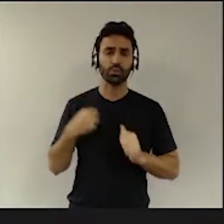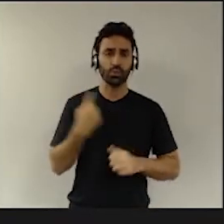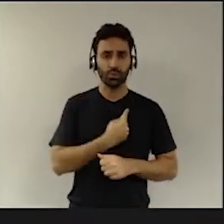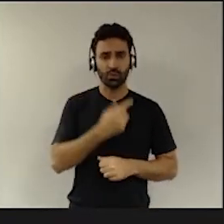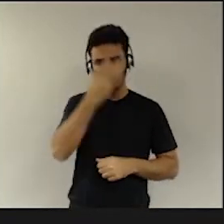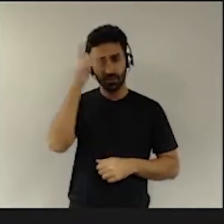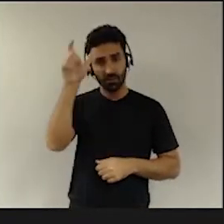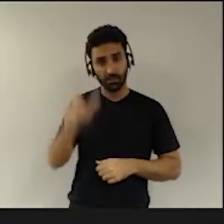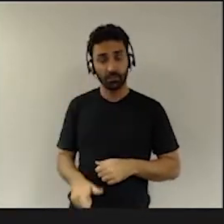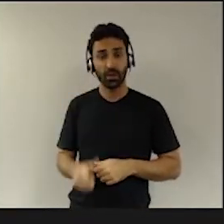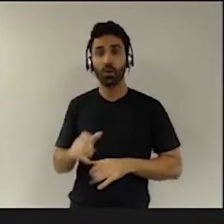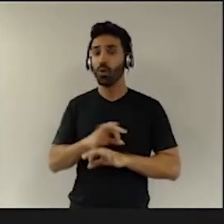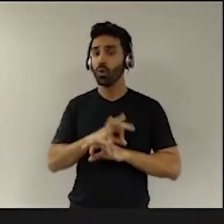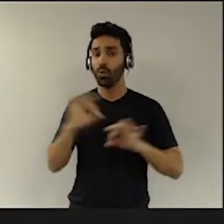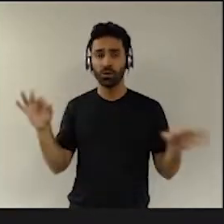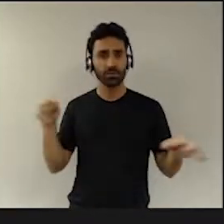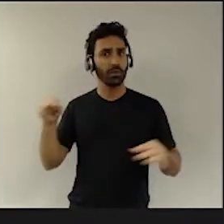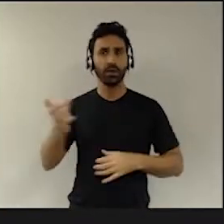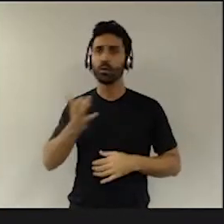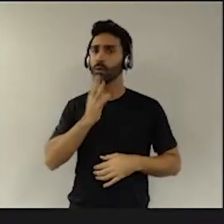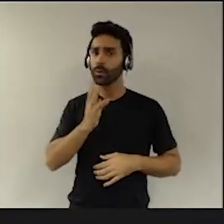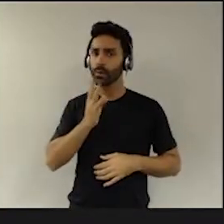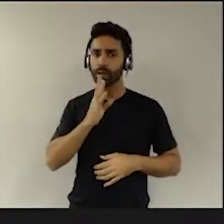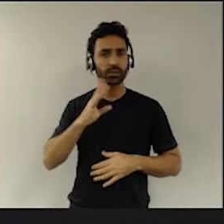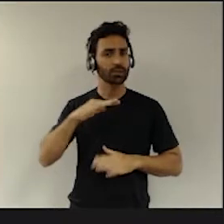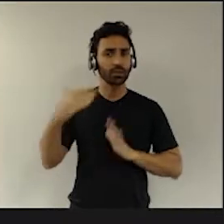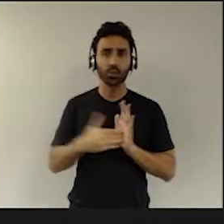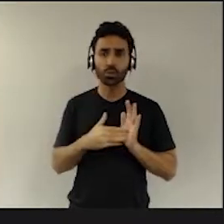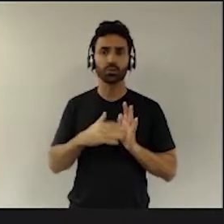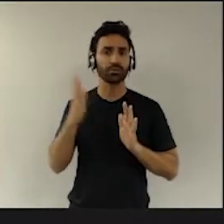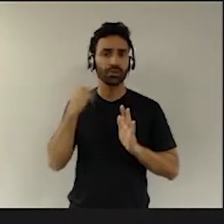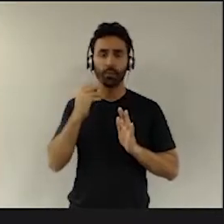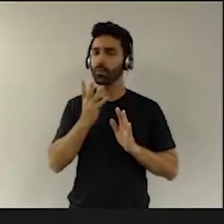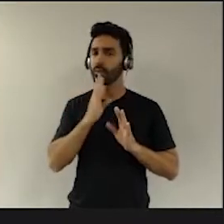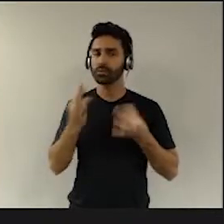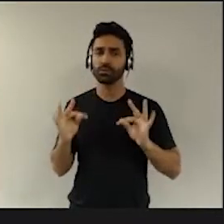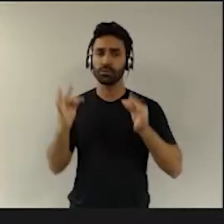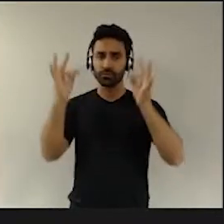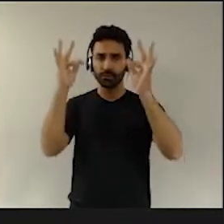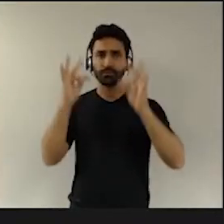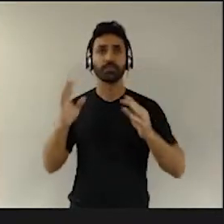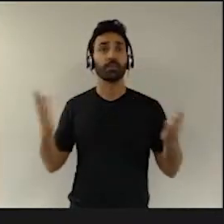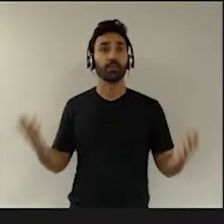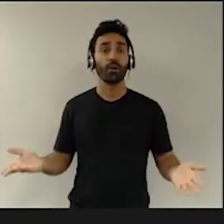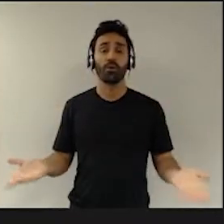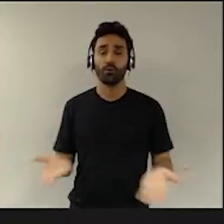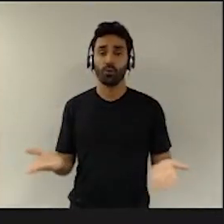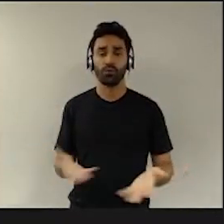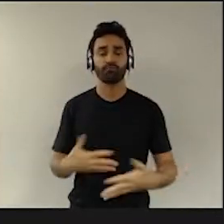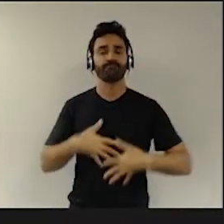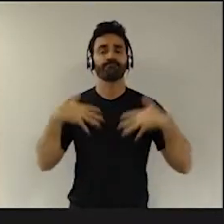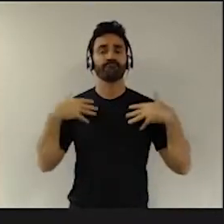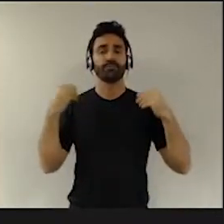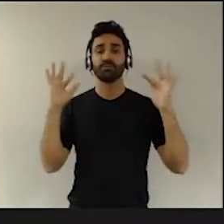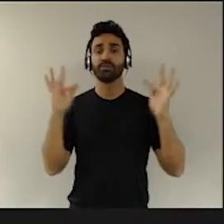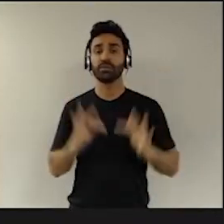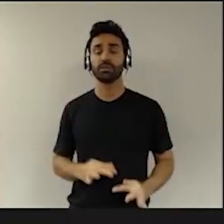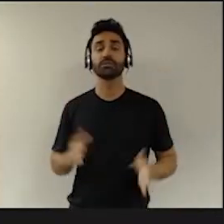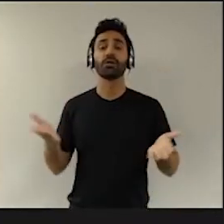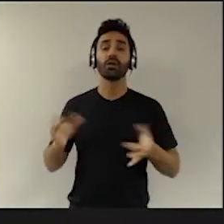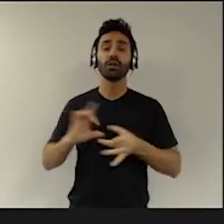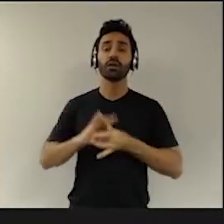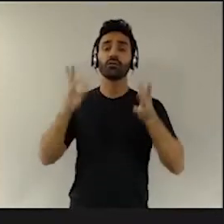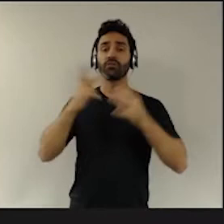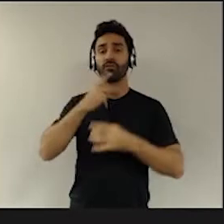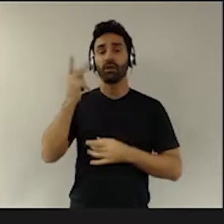muito tranquilo e entende muito de tudo que é tecnologia. Então, nesse momento, eu tenho a honra de passar a palavra ao